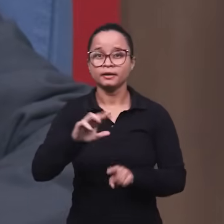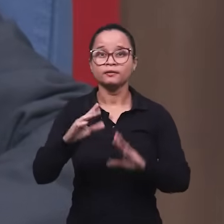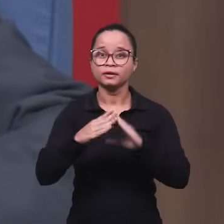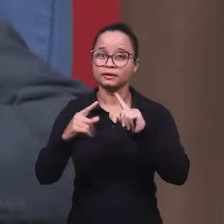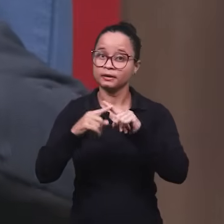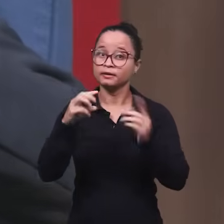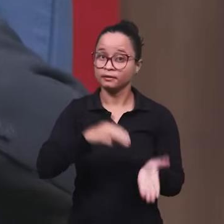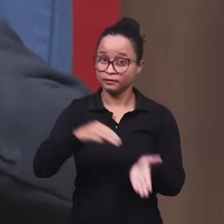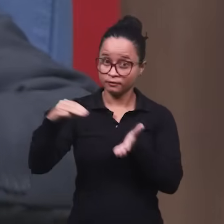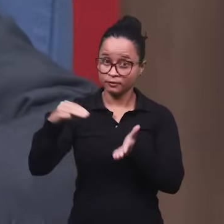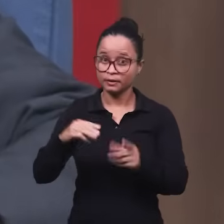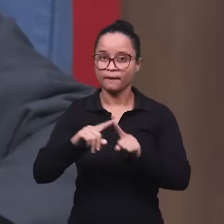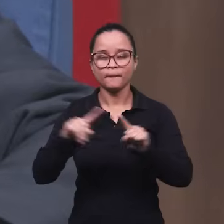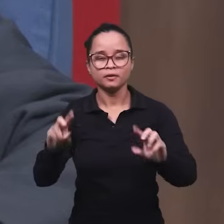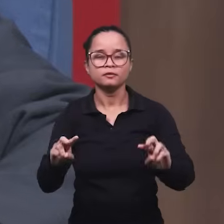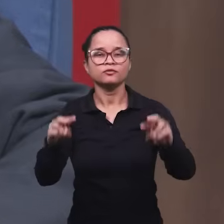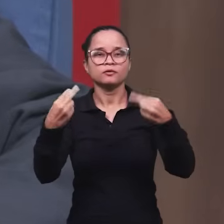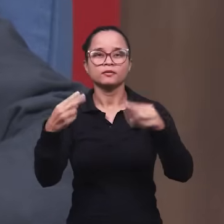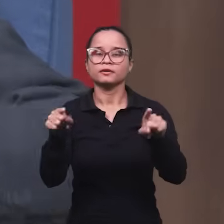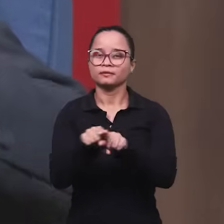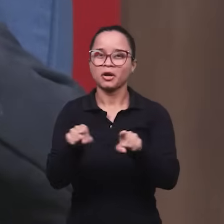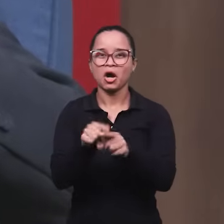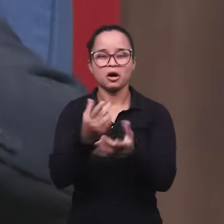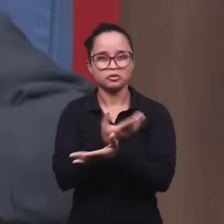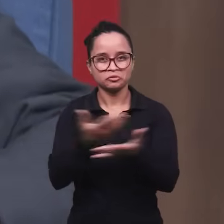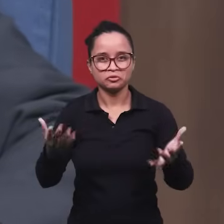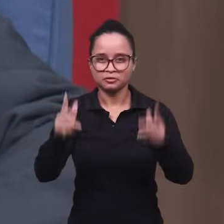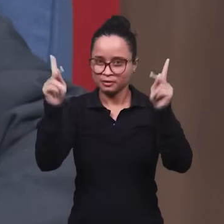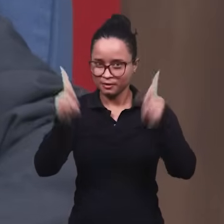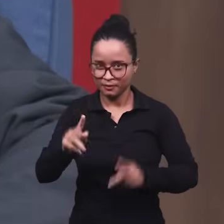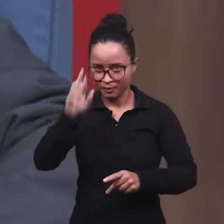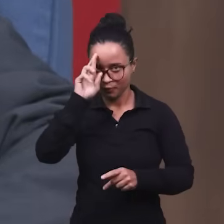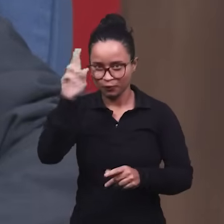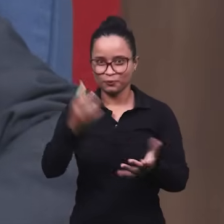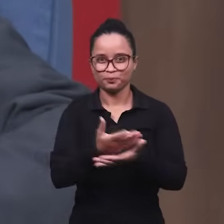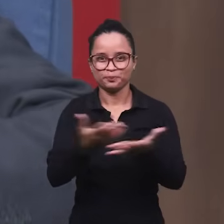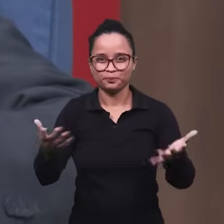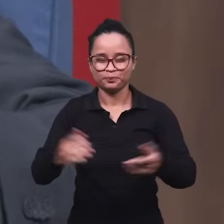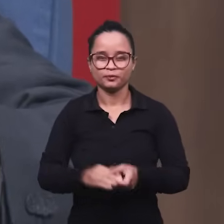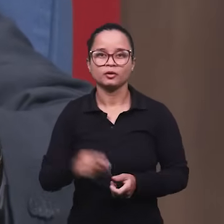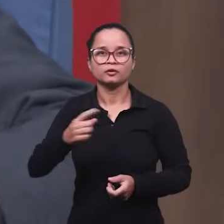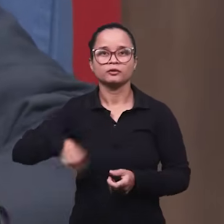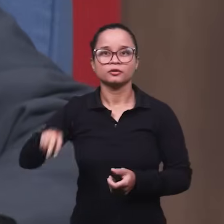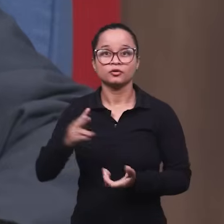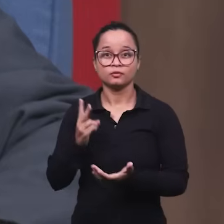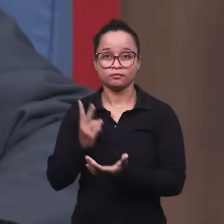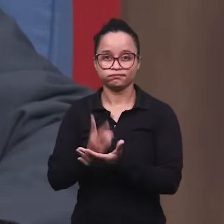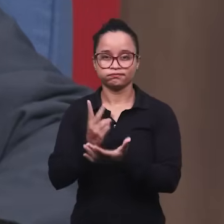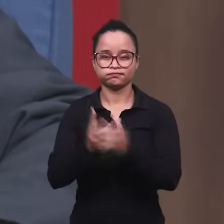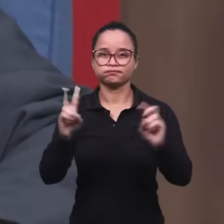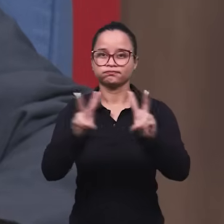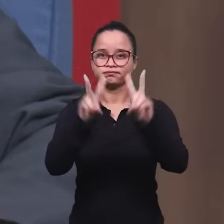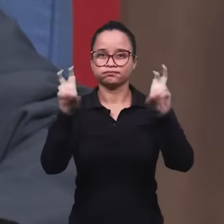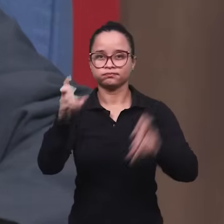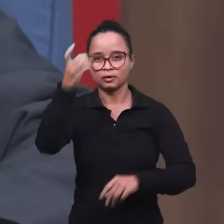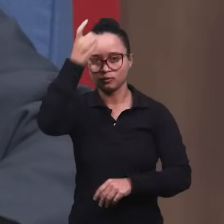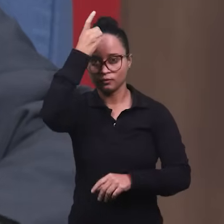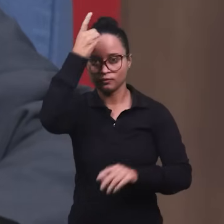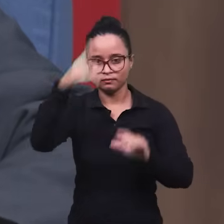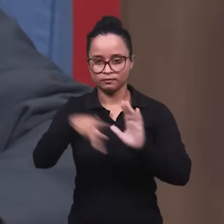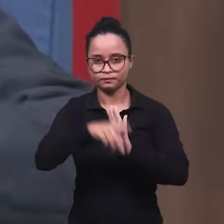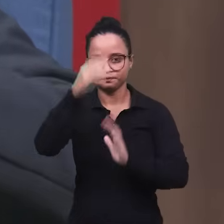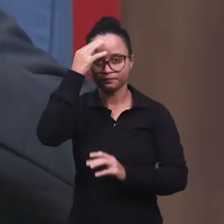são da Igreja Maranata, mas também nos veem, a todos a paz do Senhor. Nós vamos dar continuidade ao nosso assunto de